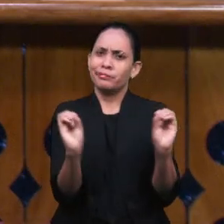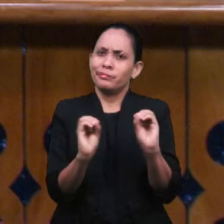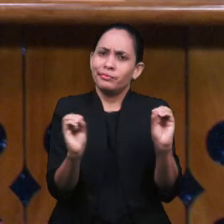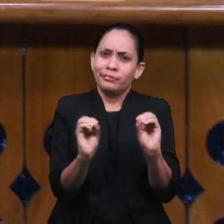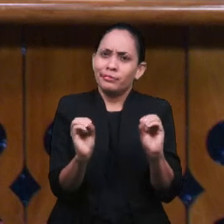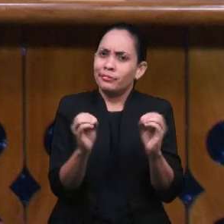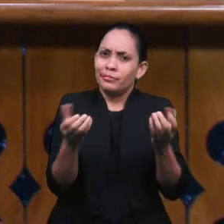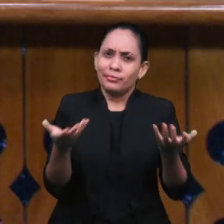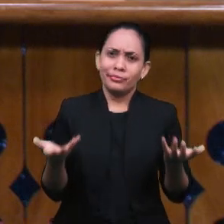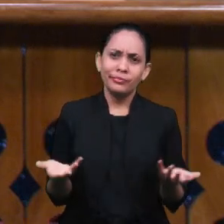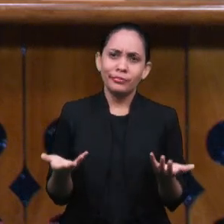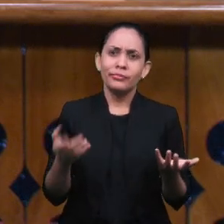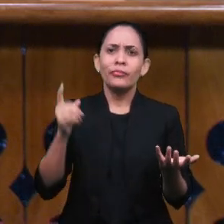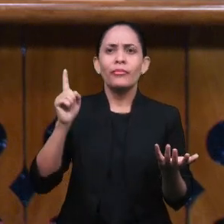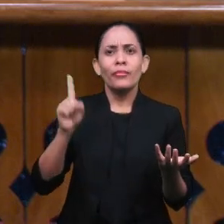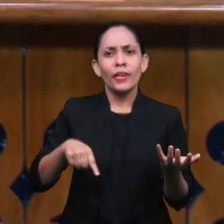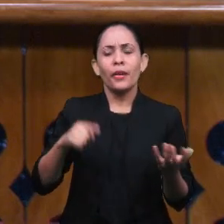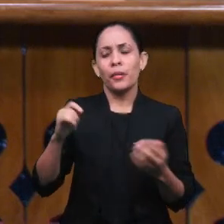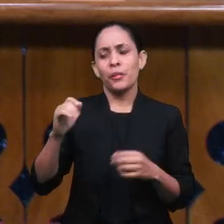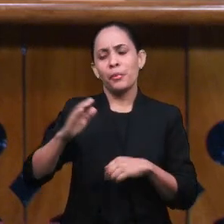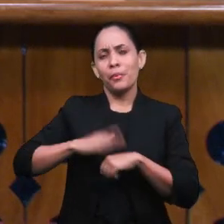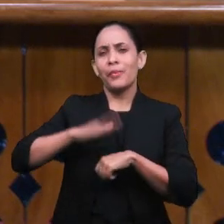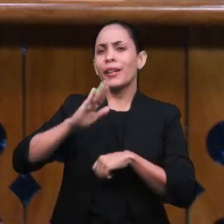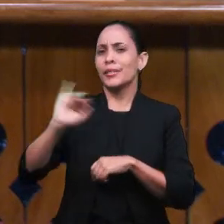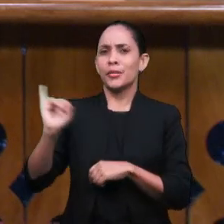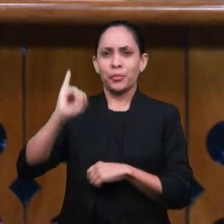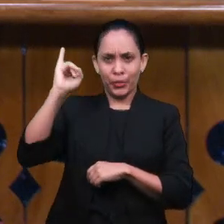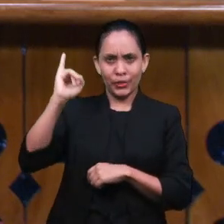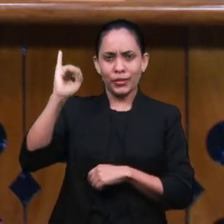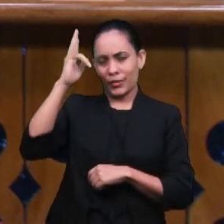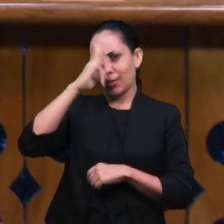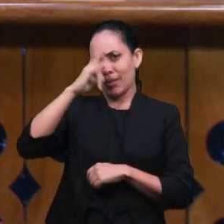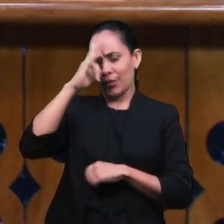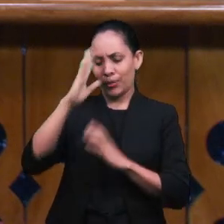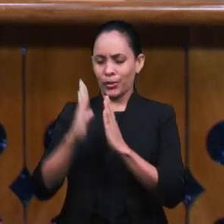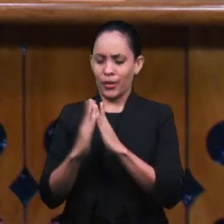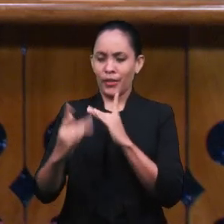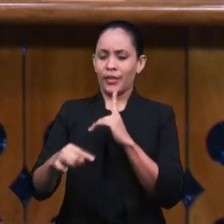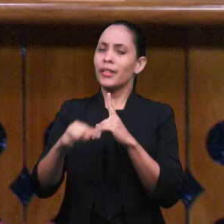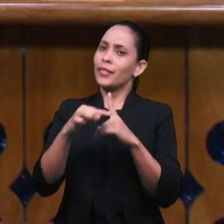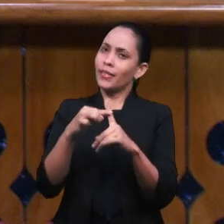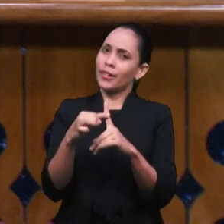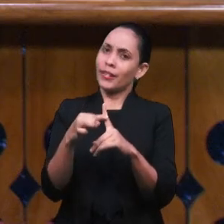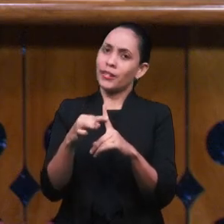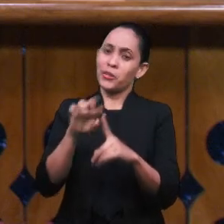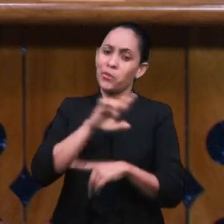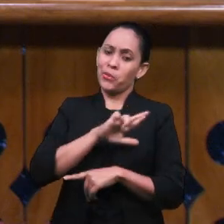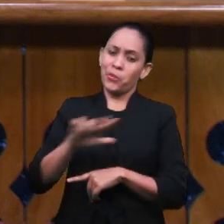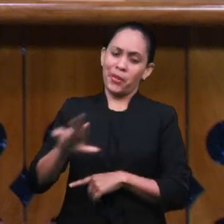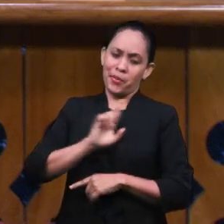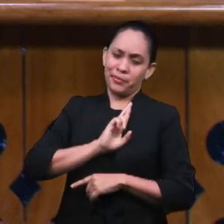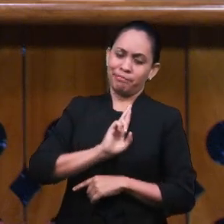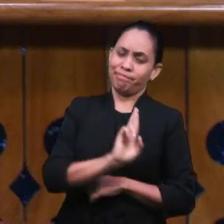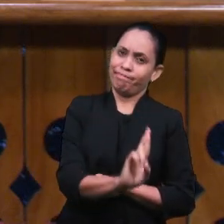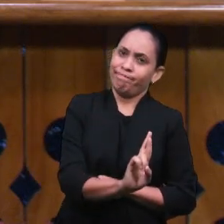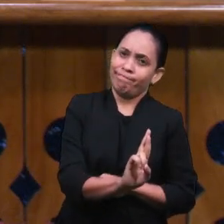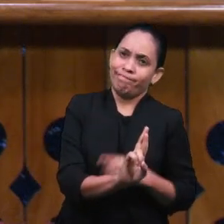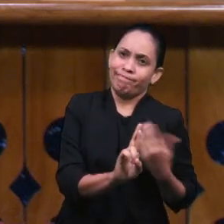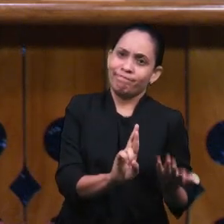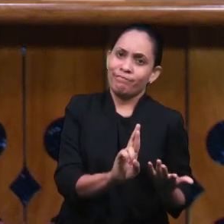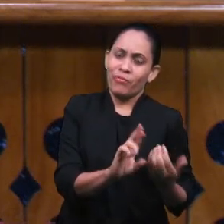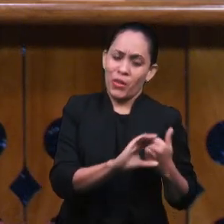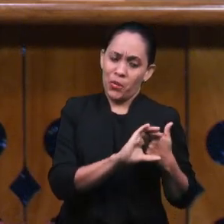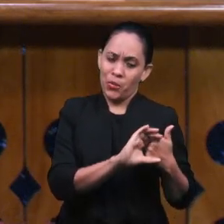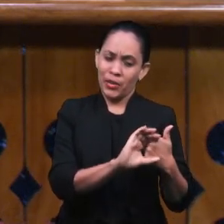que isso é o mais importante na história da igreja. Não é simplesmente de uma religião, de um cristianismo que não